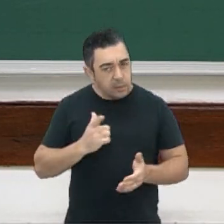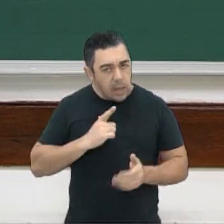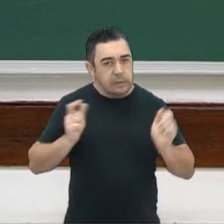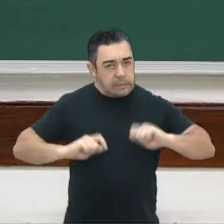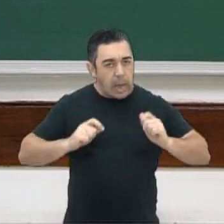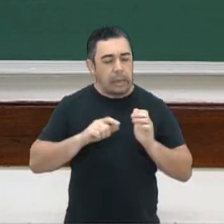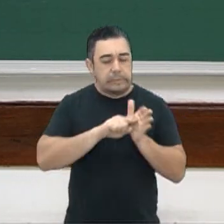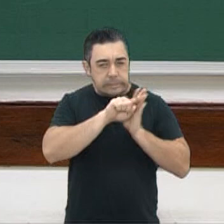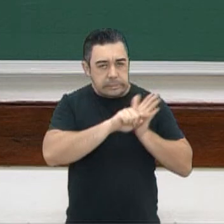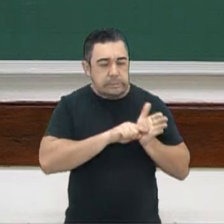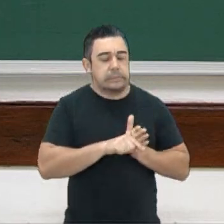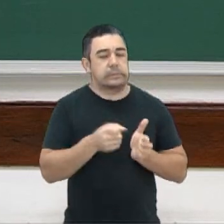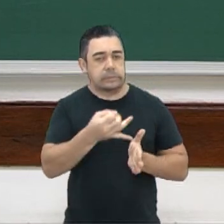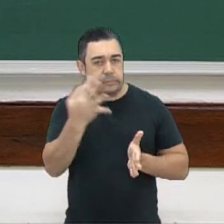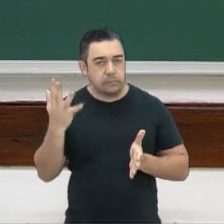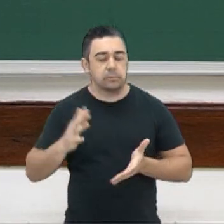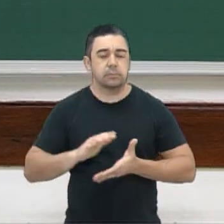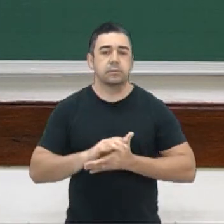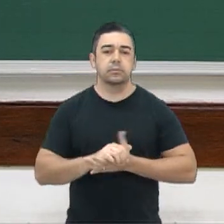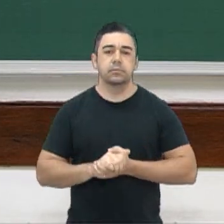aí para nós estudarmos juntos aí. Vamos lá.